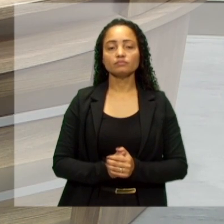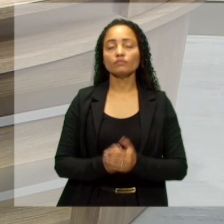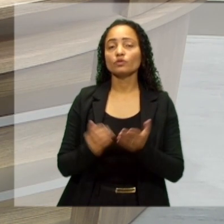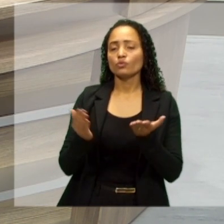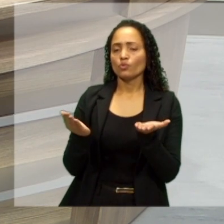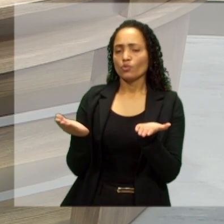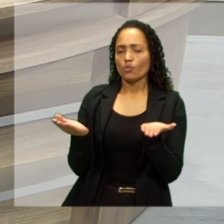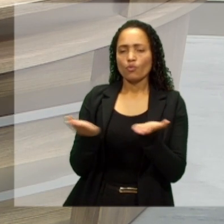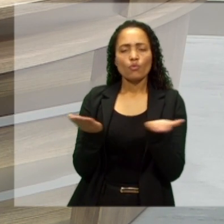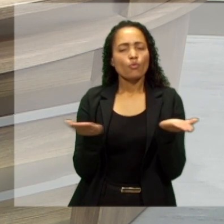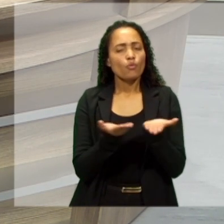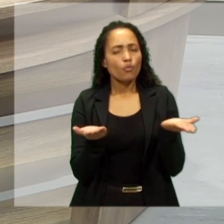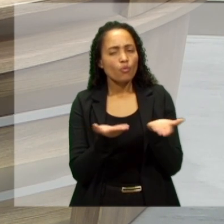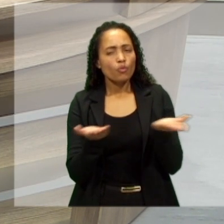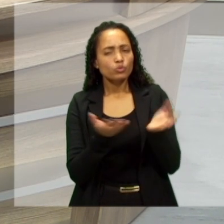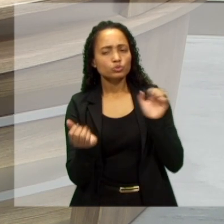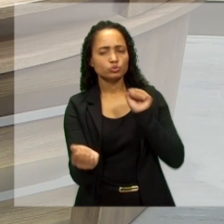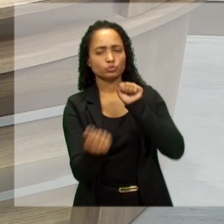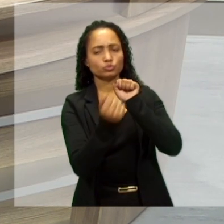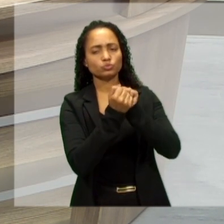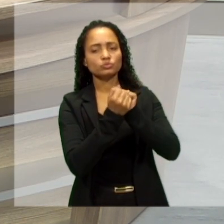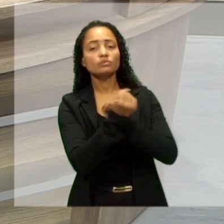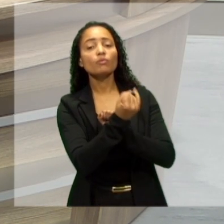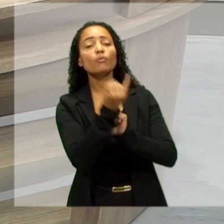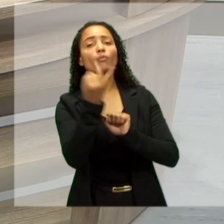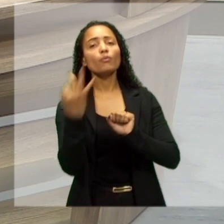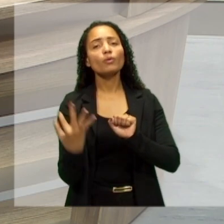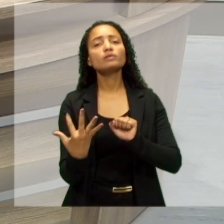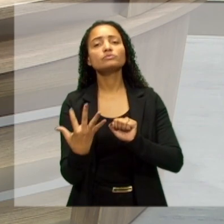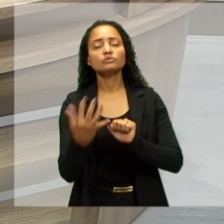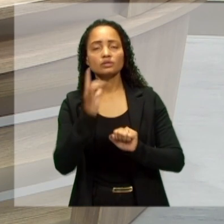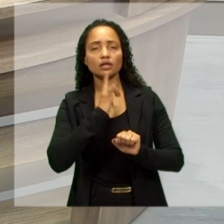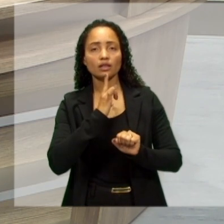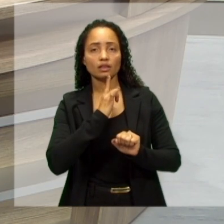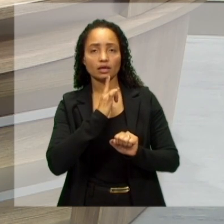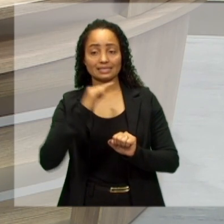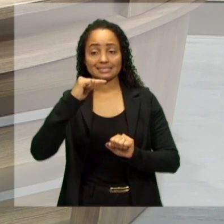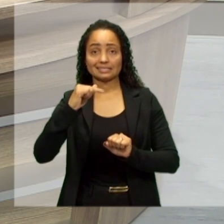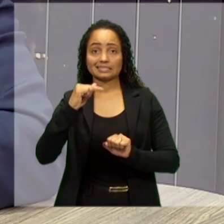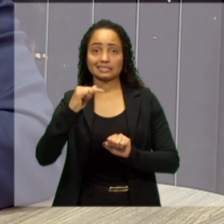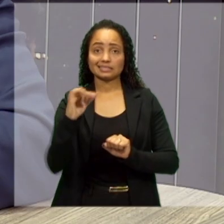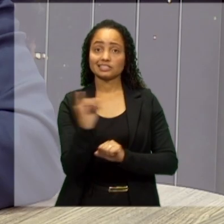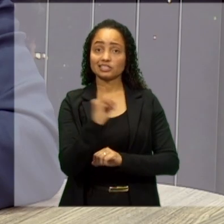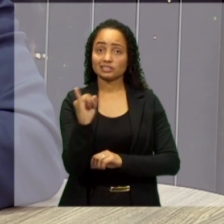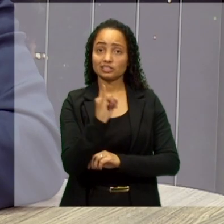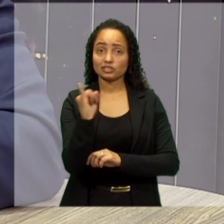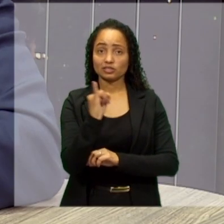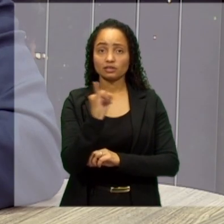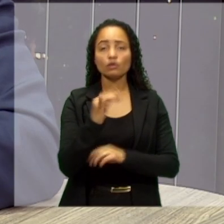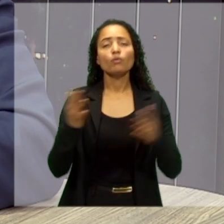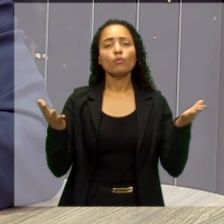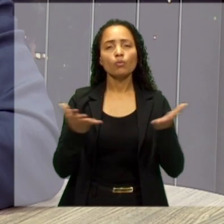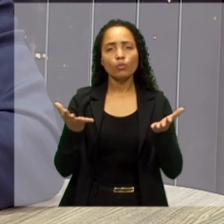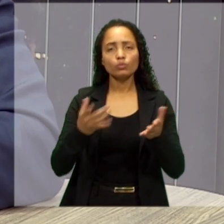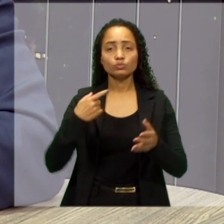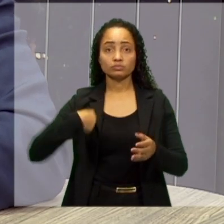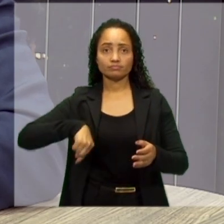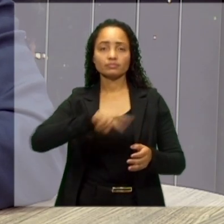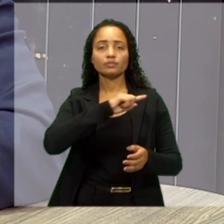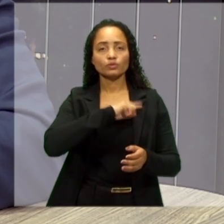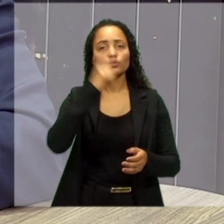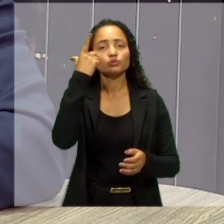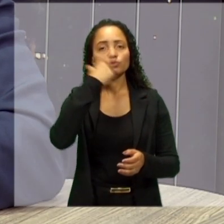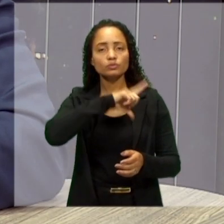vocês são em quantos defensores? 7 defensores. 7 defensores para Itajaí. Para Itajaí. Hoje conseguimos atender quase todas